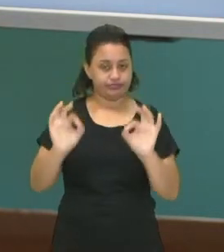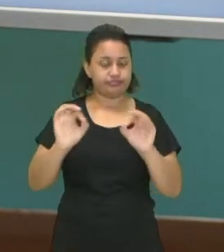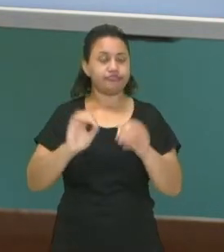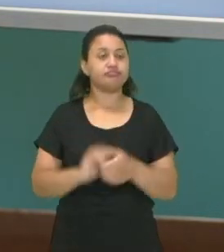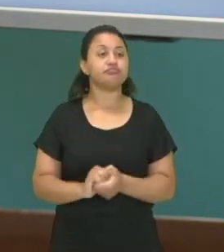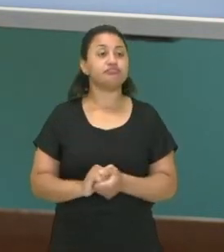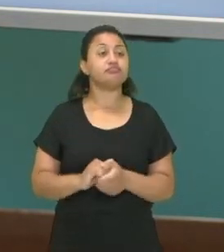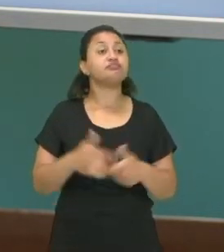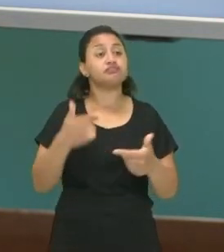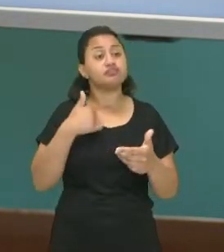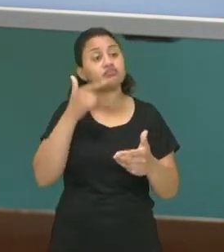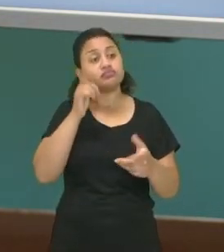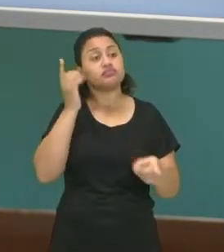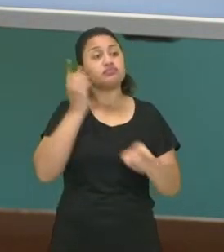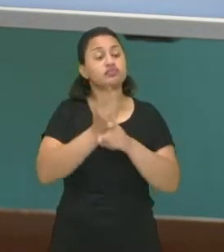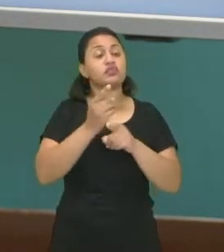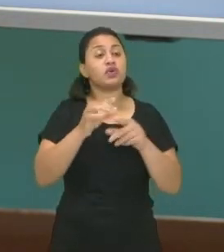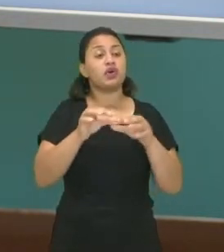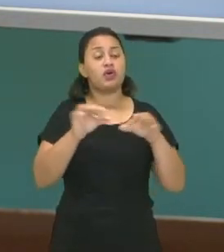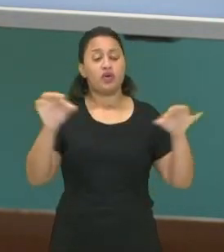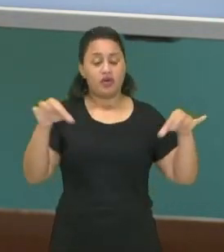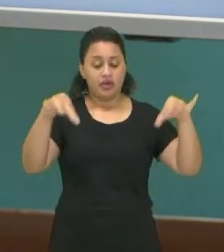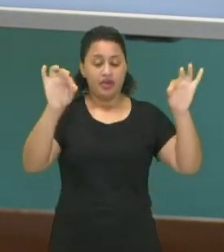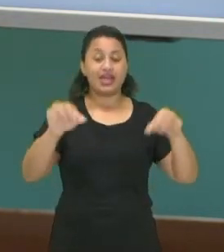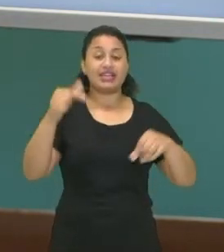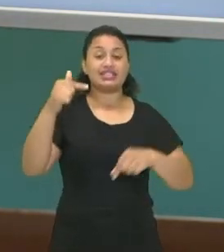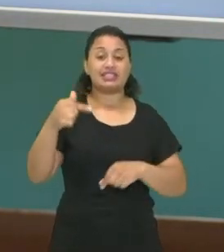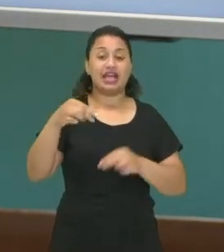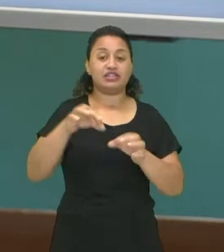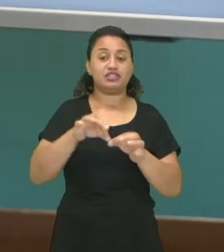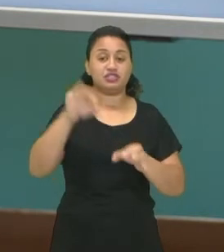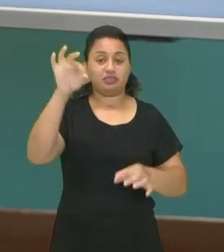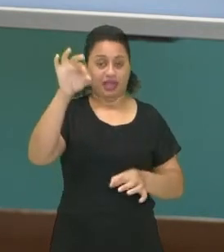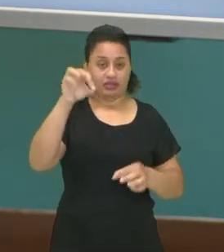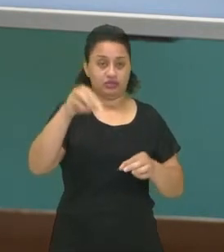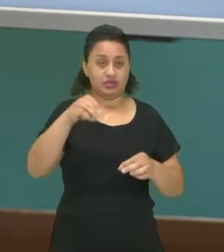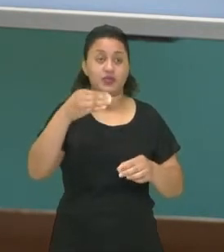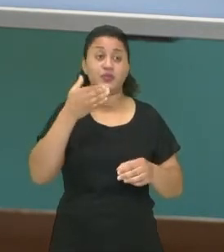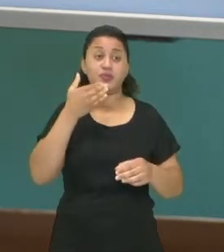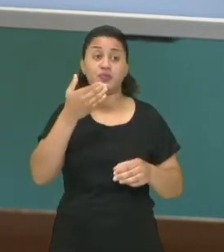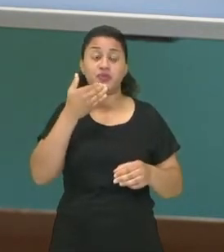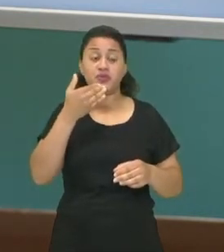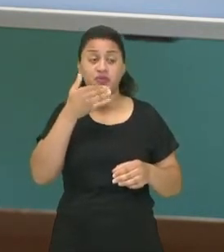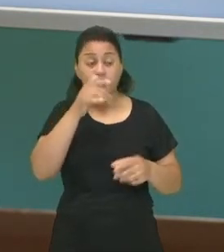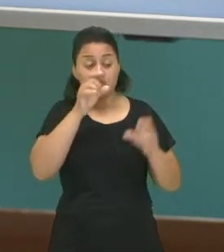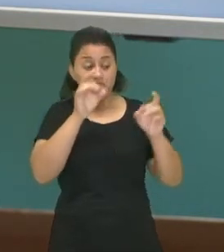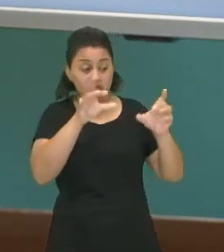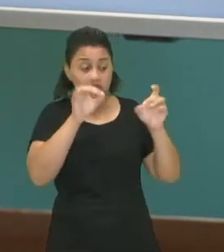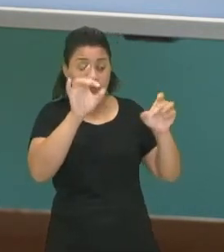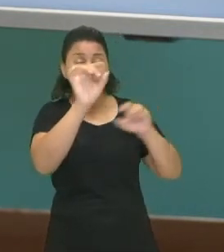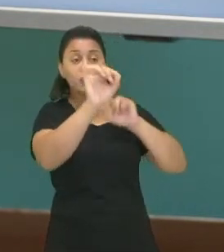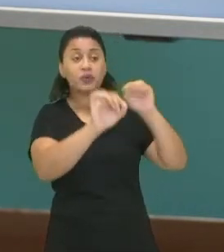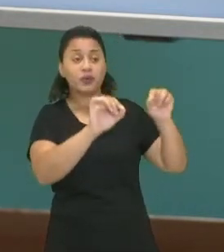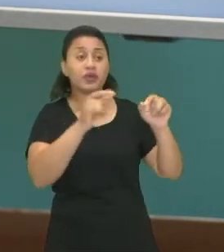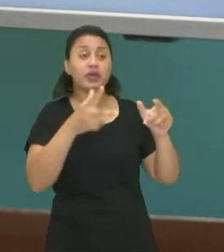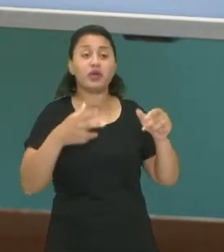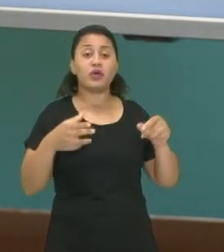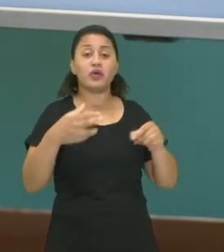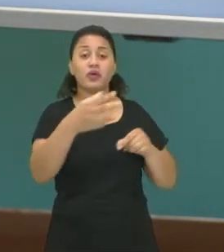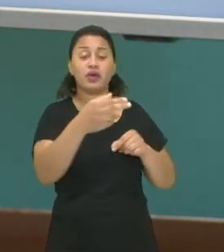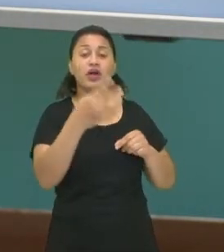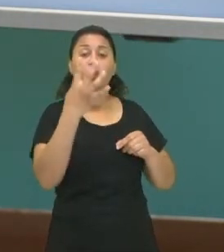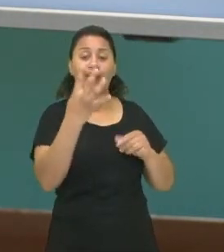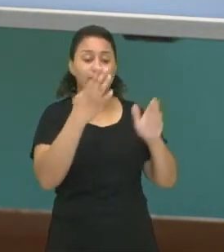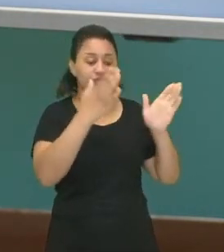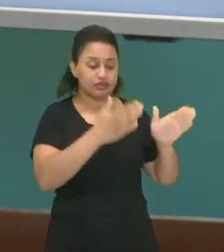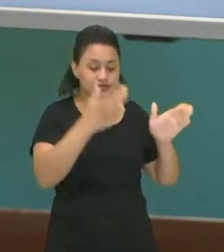Ela encontrou, né, um tecido de 7 metros em promoção e pediu para o vendedor que o cortasse em